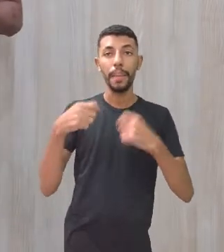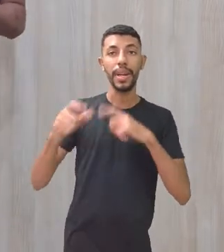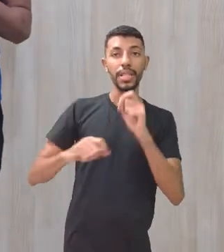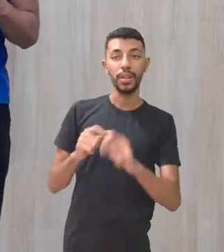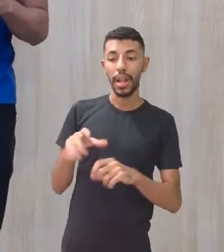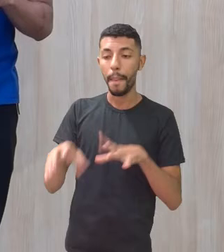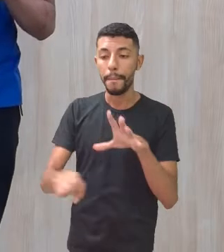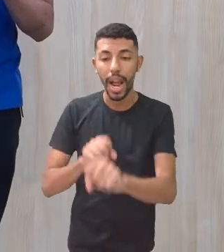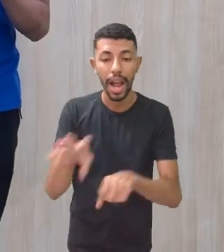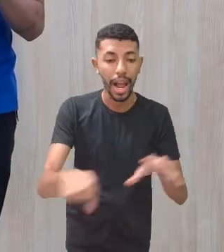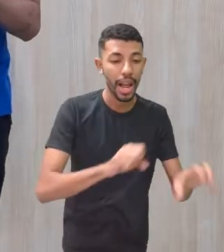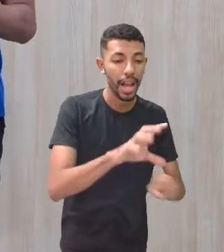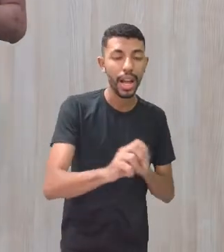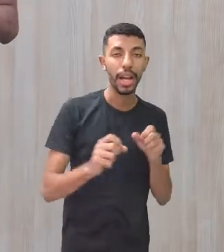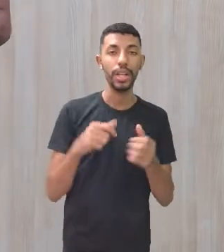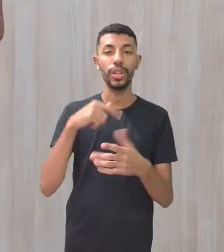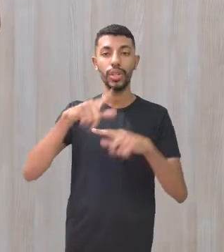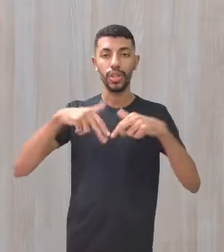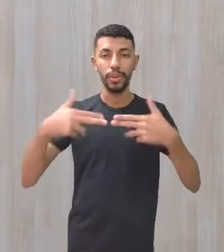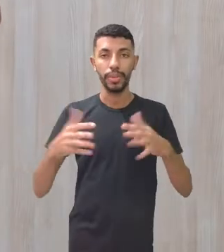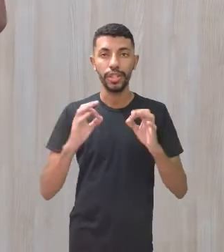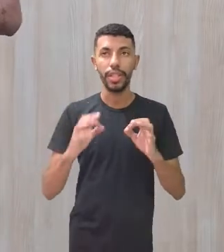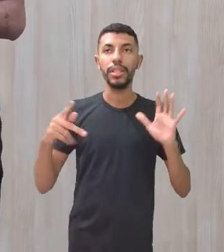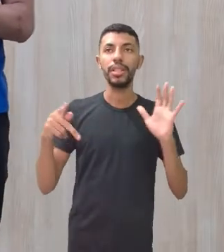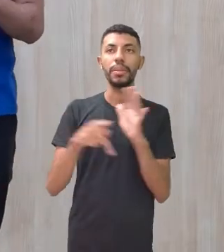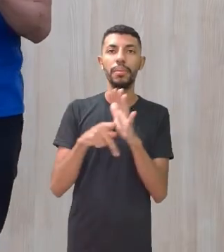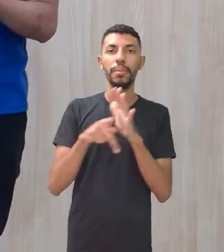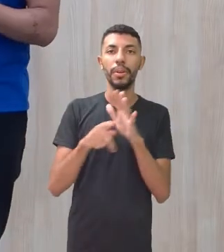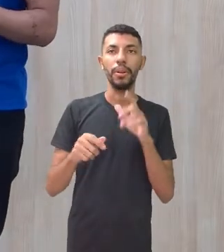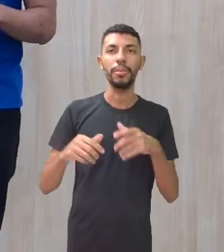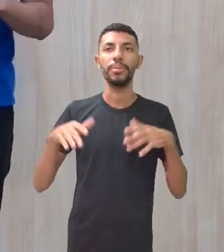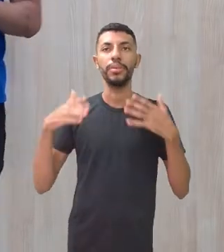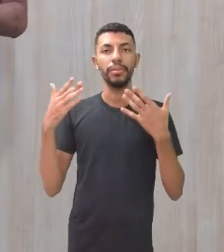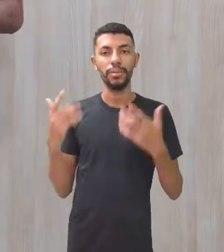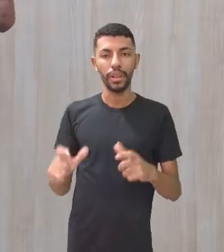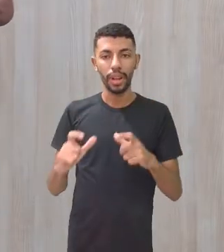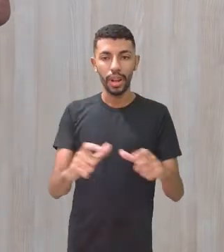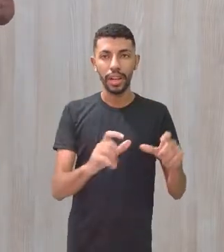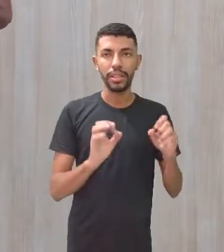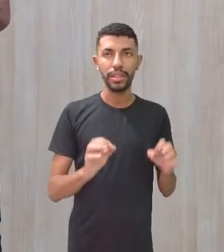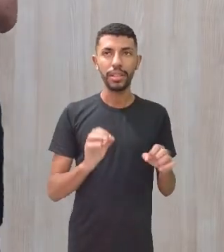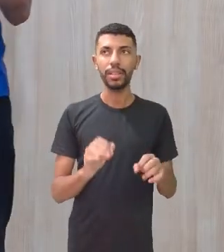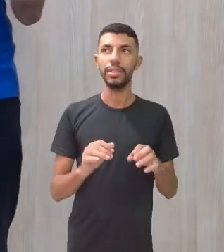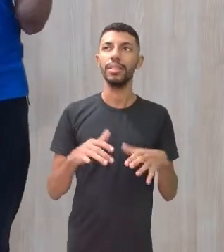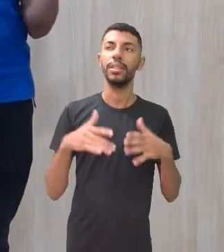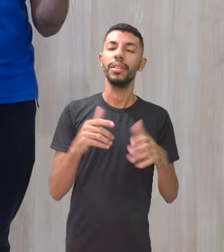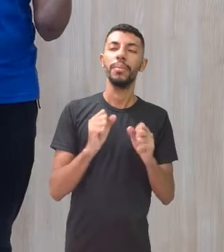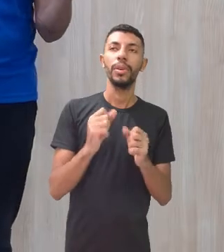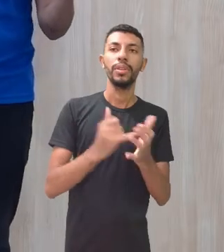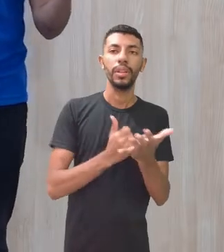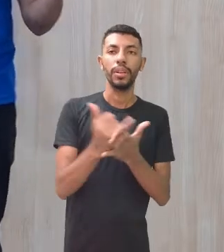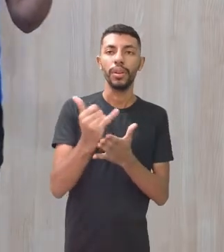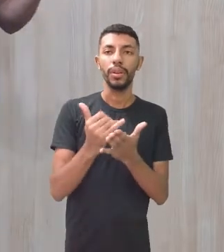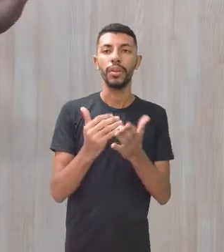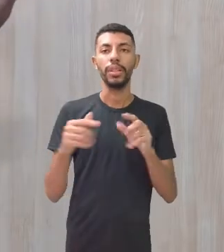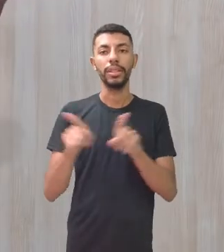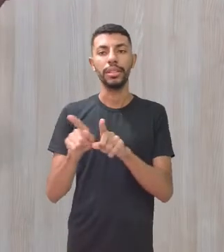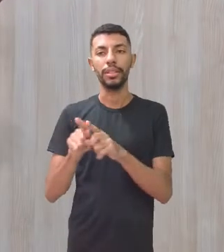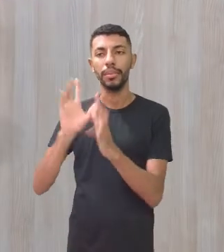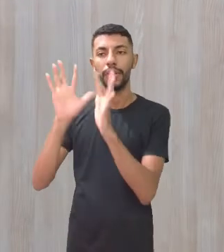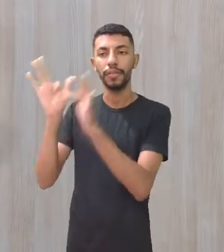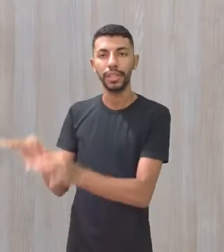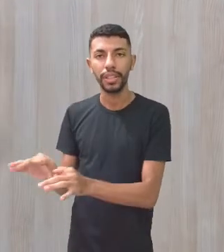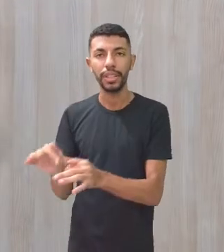capturando esses objetos no percurso, né, nessas linhas. Você coloca um ponto de início e um ponto de